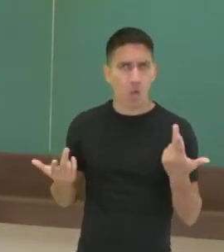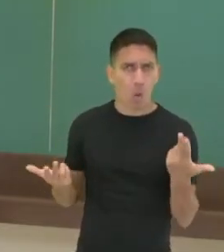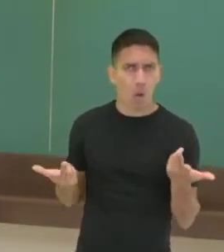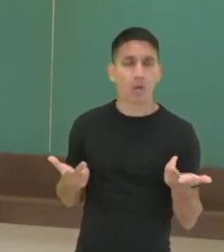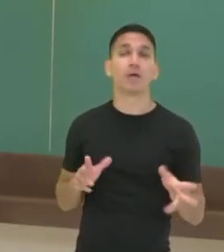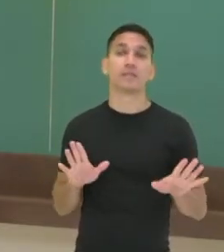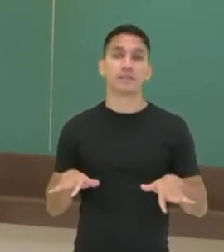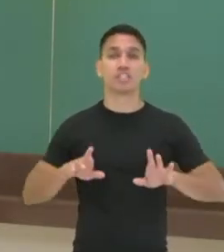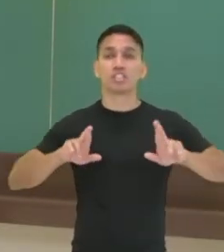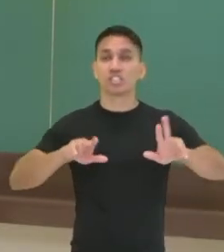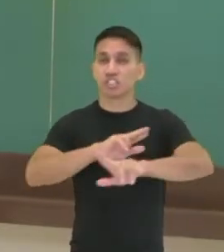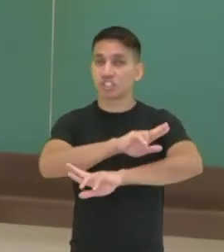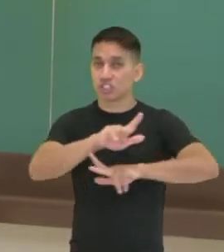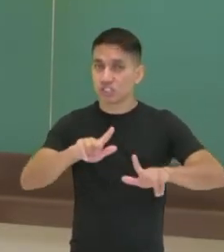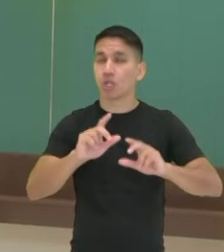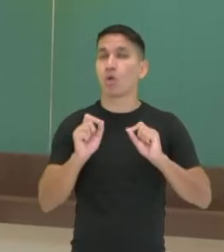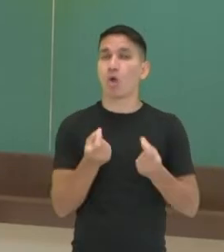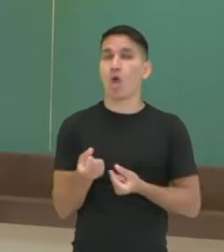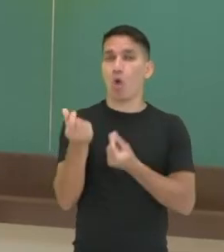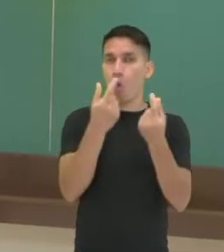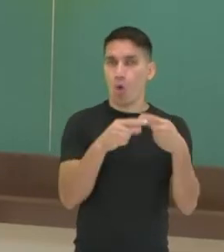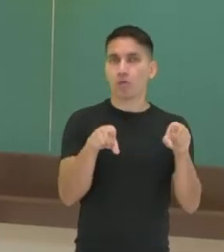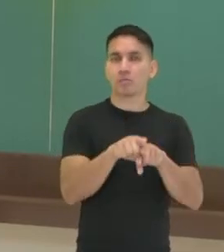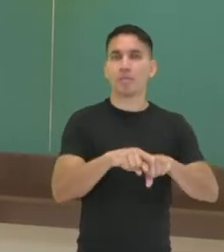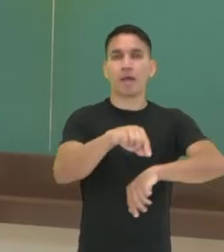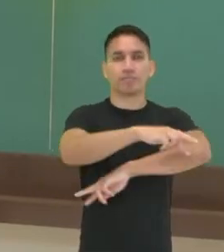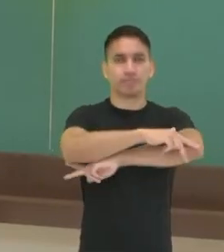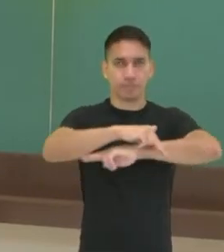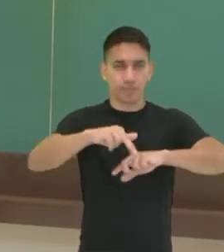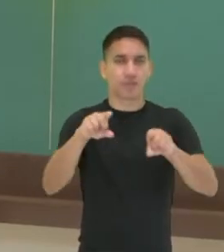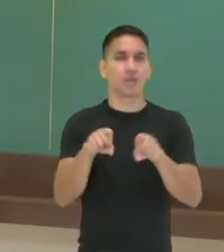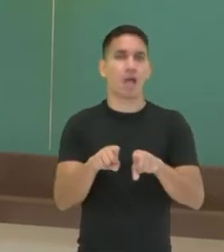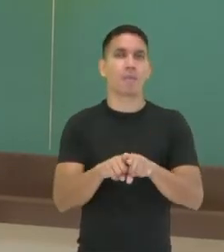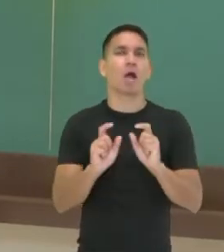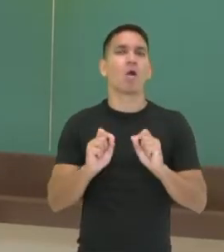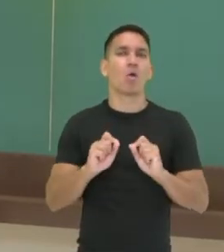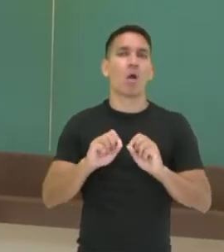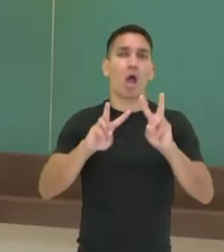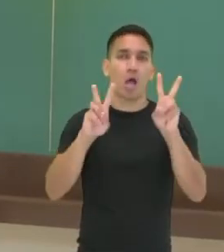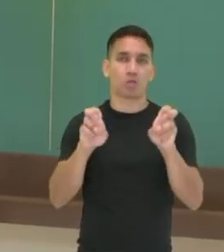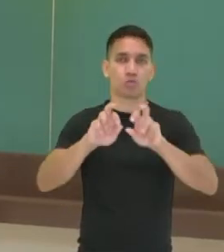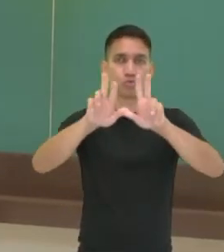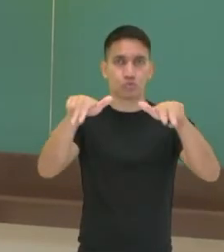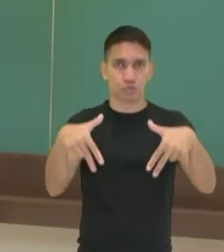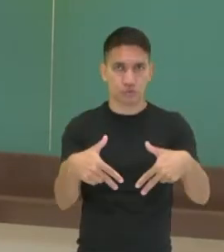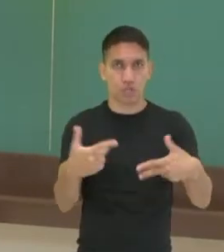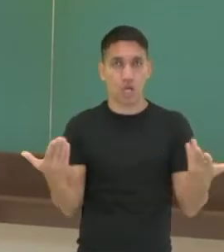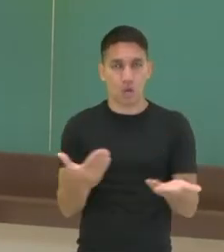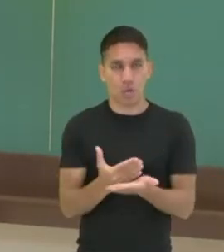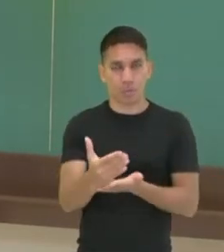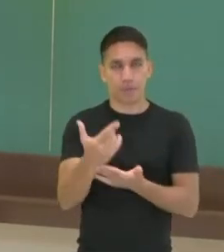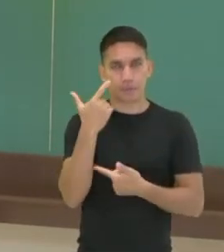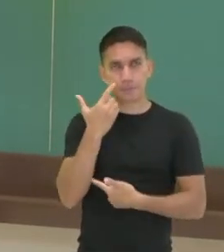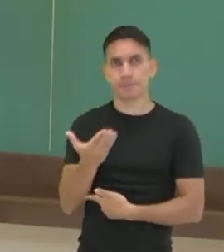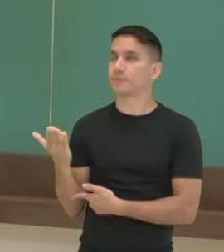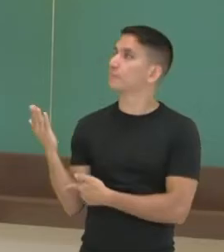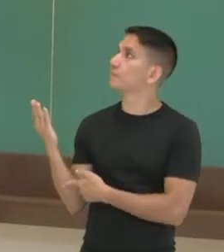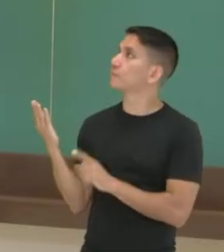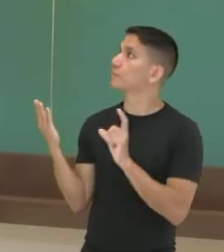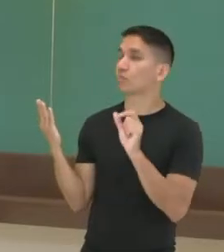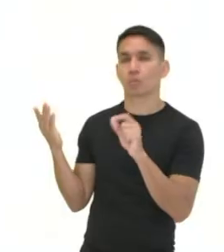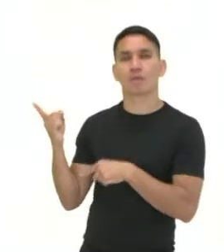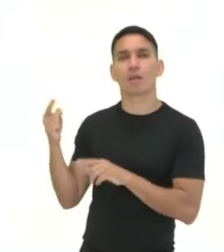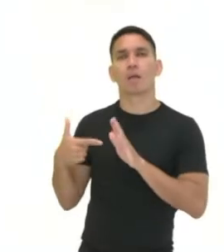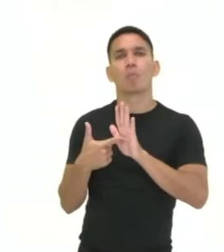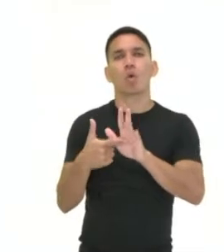econômica, étnico-raciais e as desigualdades de gênero que nós vamos tratar a partir de então, tá? Então aqui a